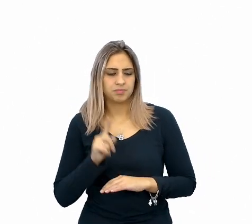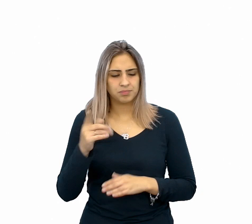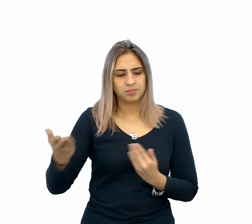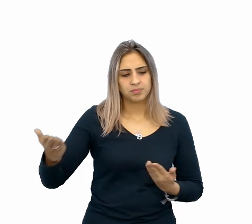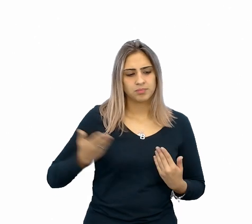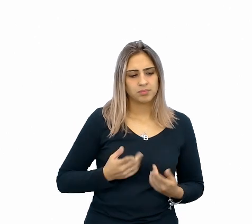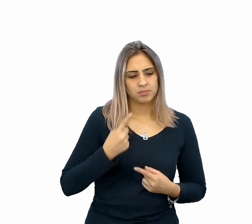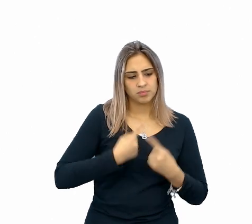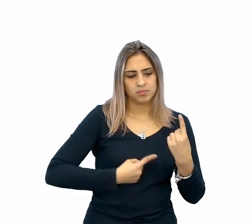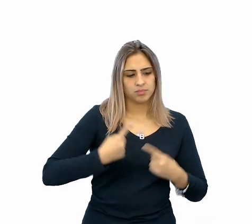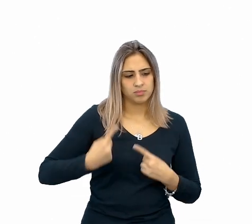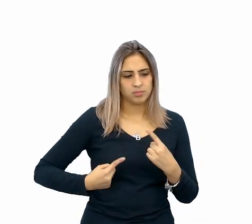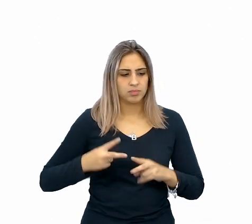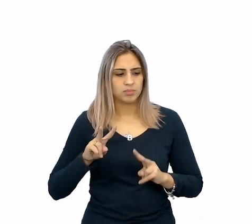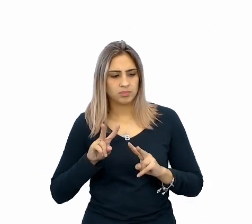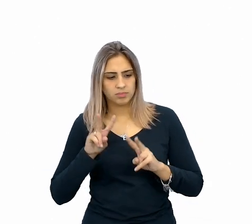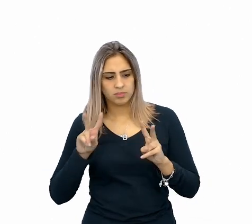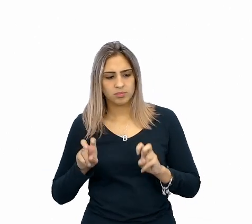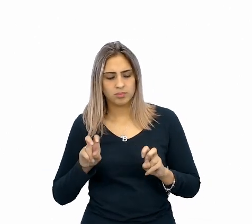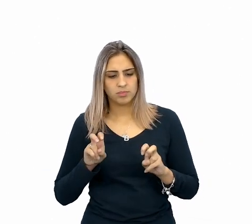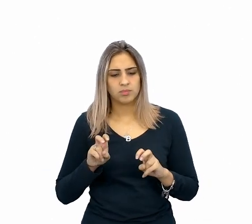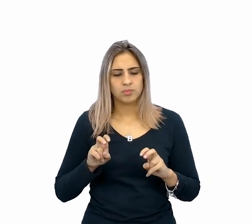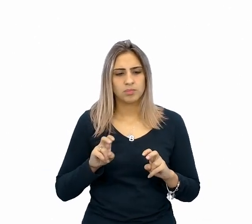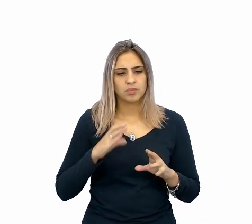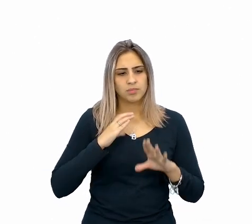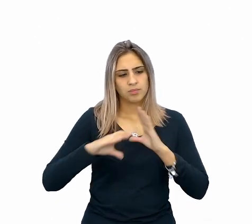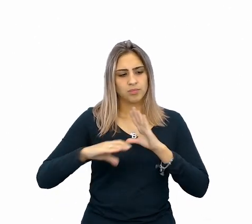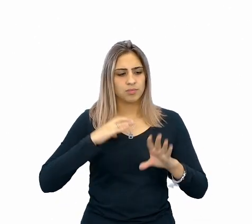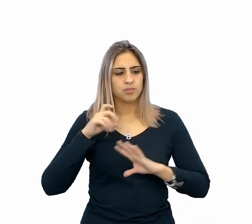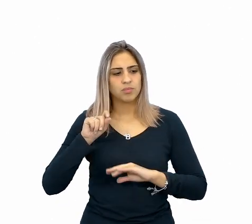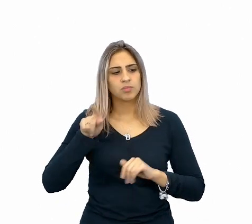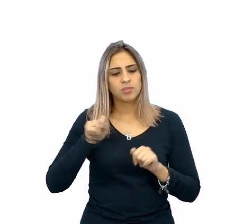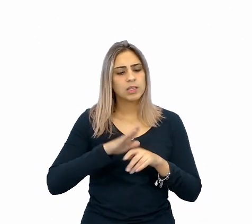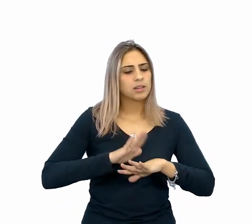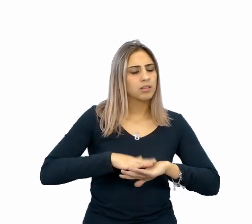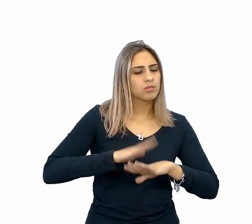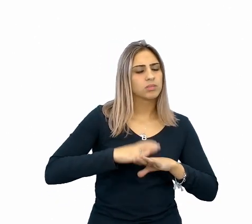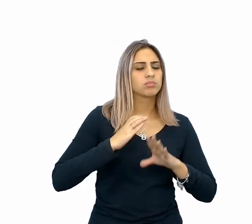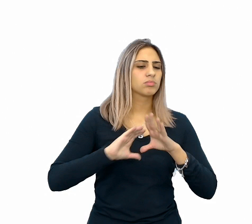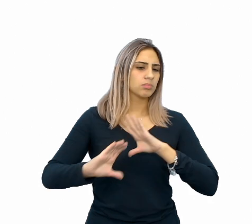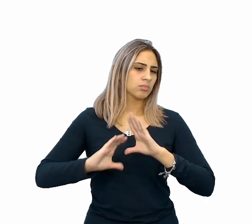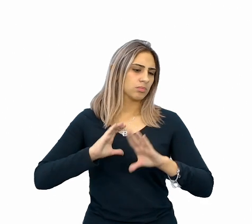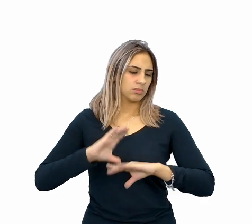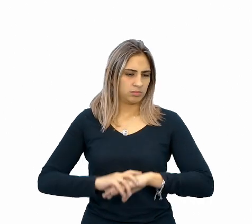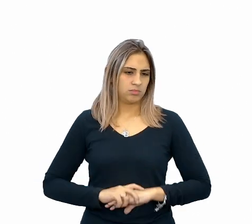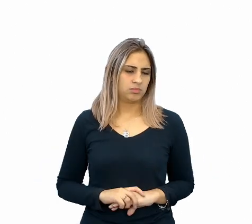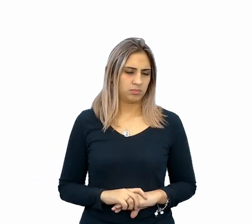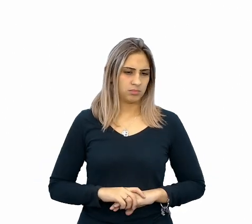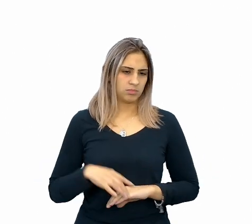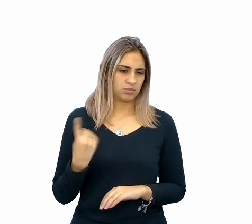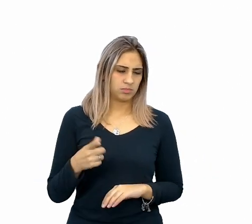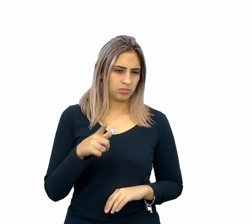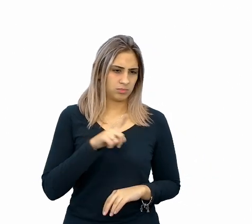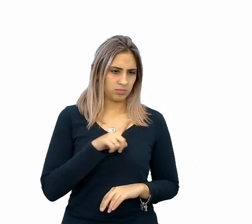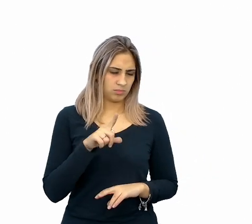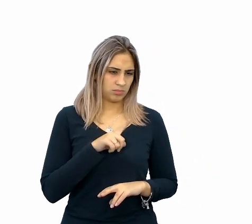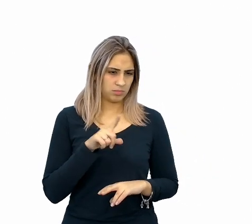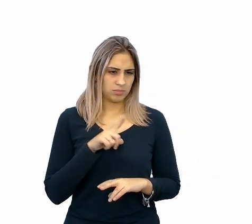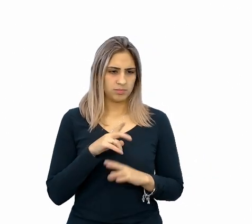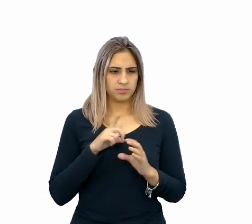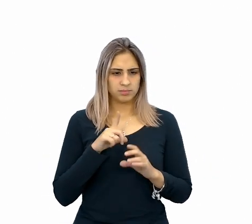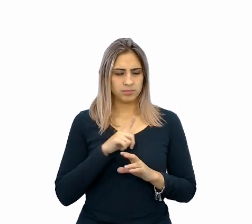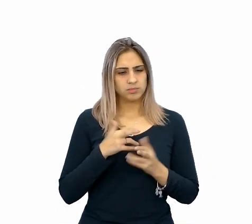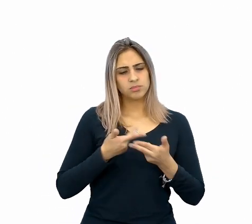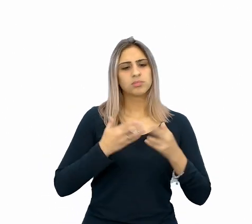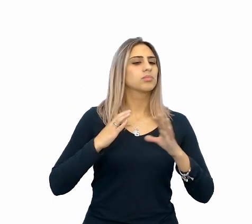traz a discussão sobre as cantigas, né? Então, do que são feitas as cantigas? Então, nós teremos a